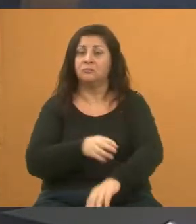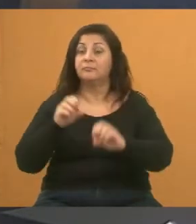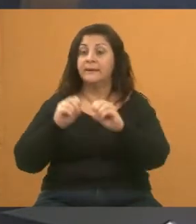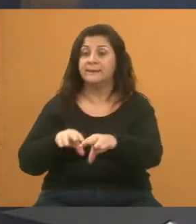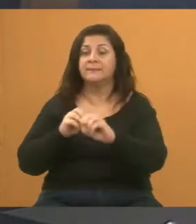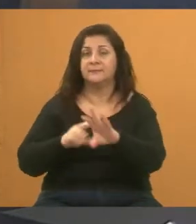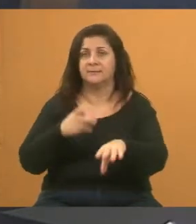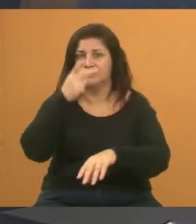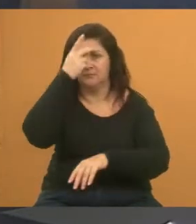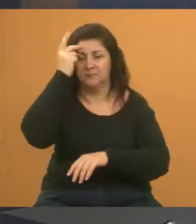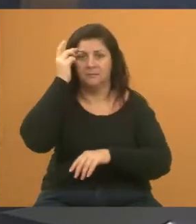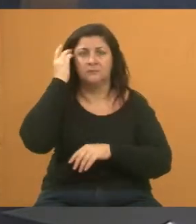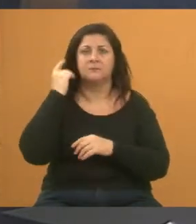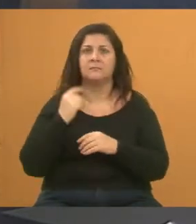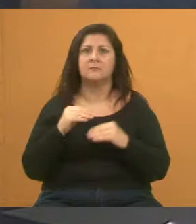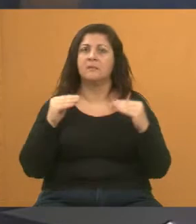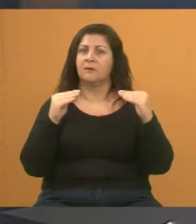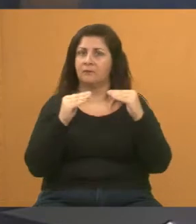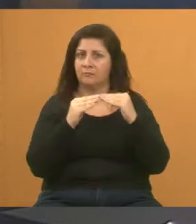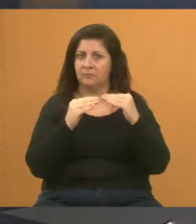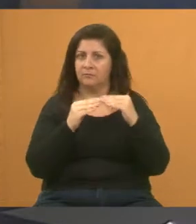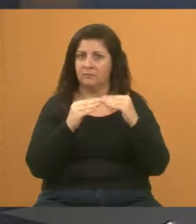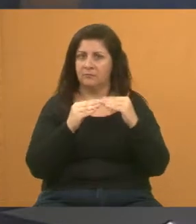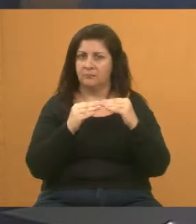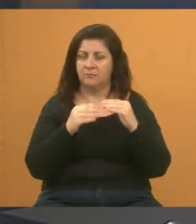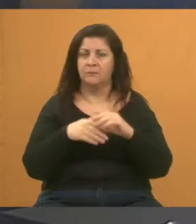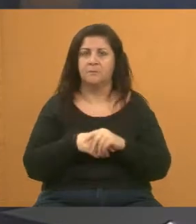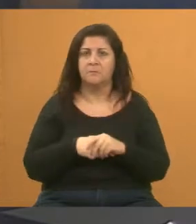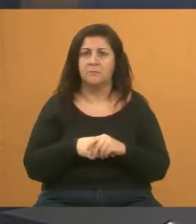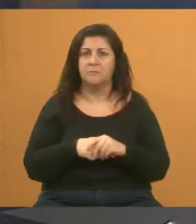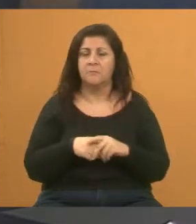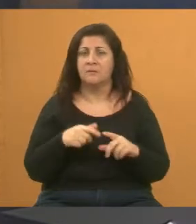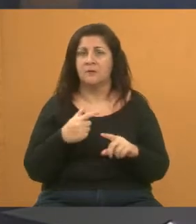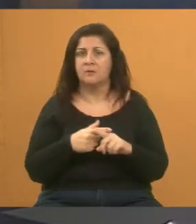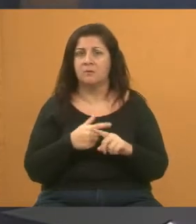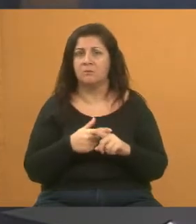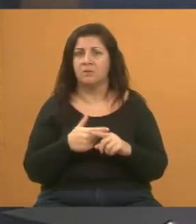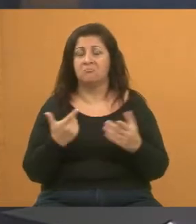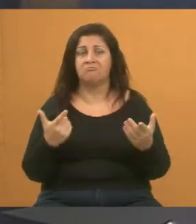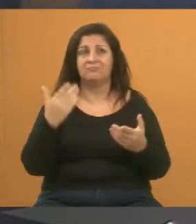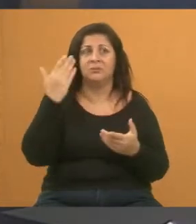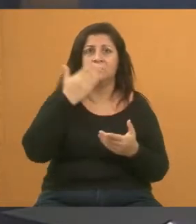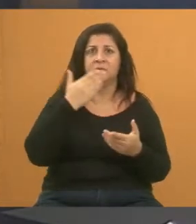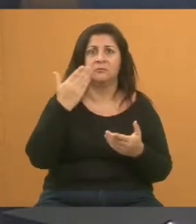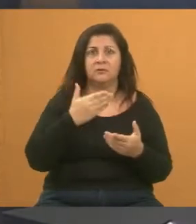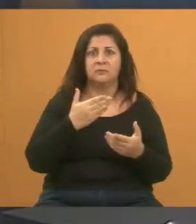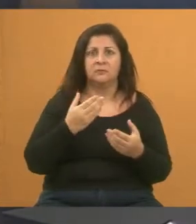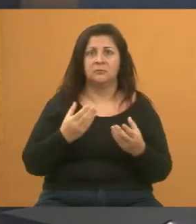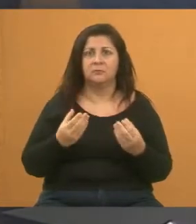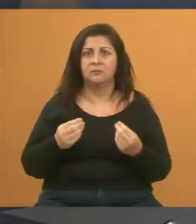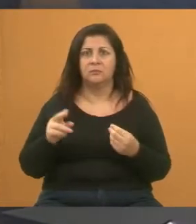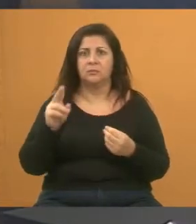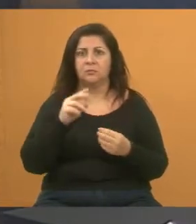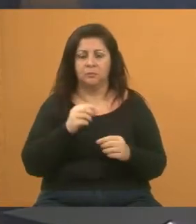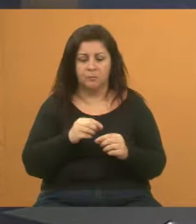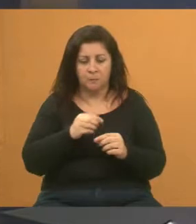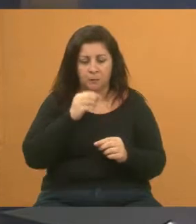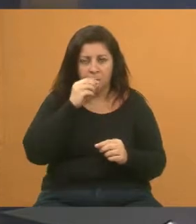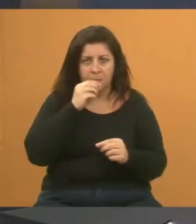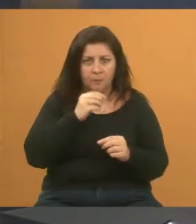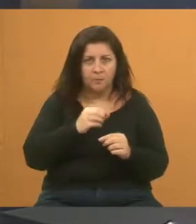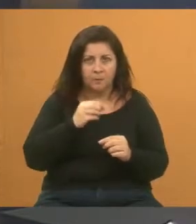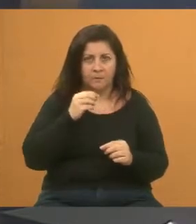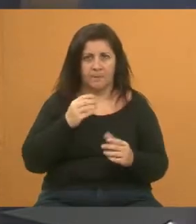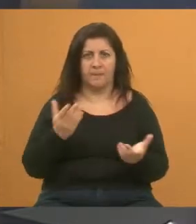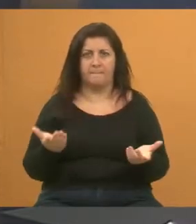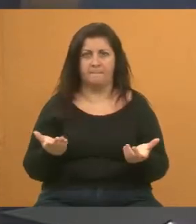das pessoas. Eu vou votar favorável a esse projeto por conta de que eu não vejo tamanha utilidade no uso do canudinho, né?